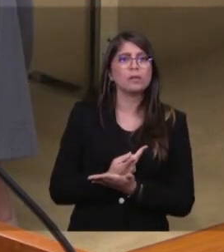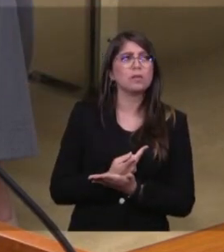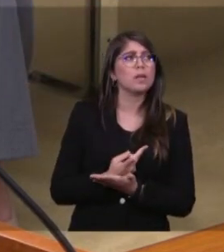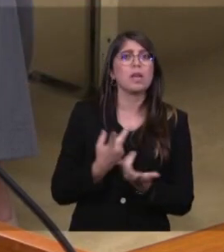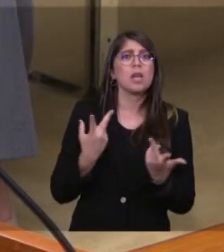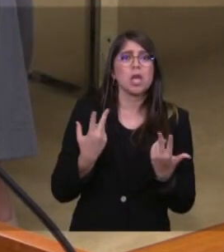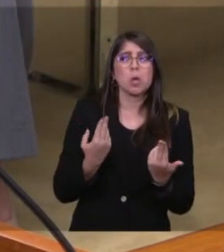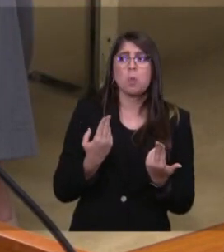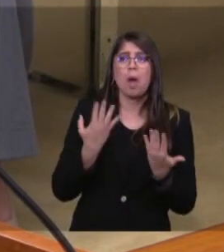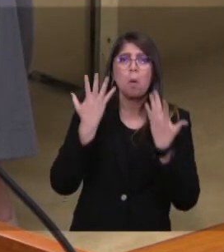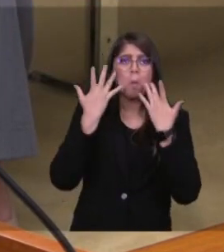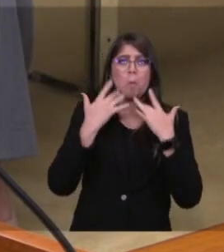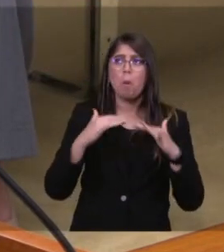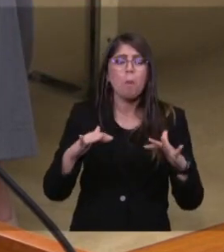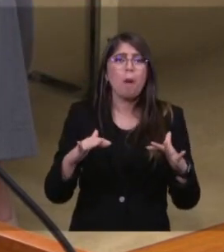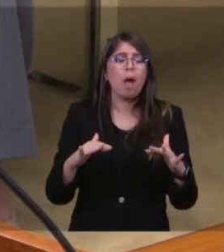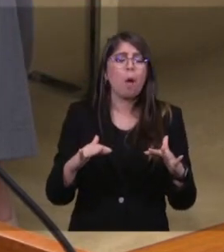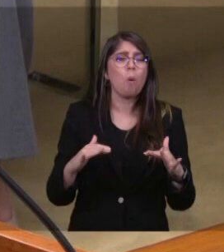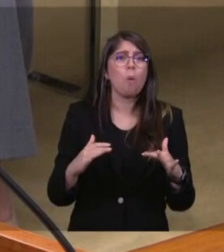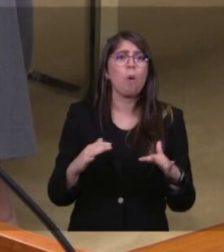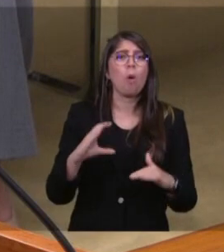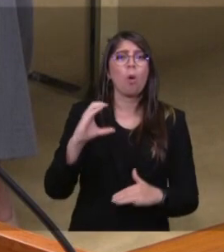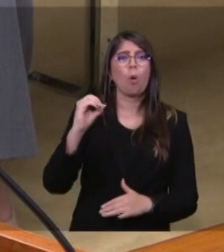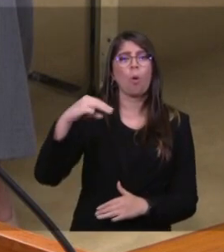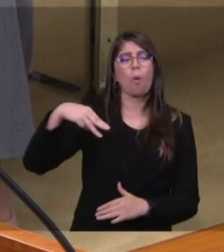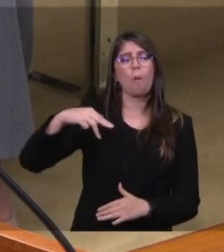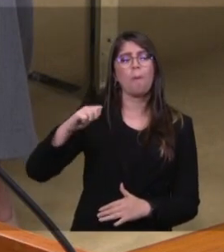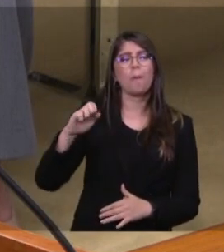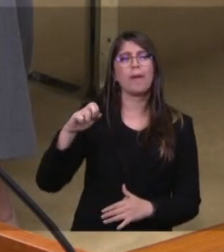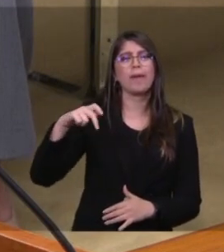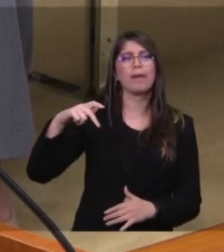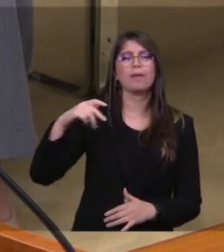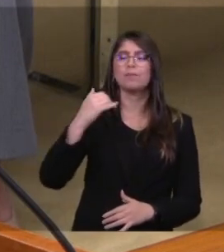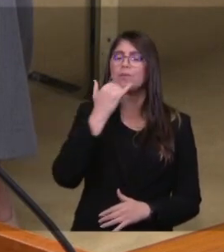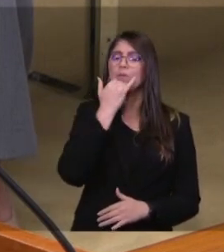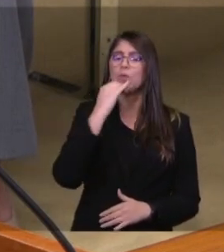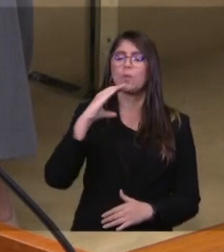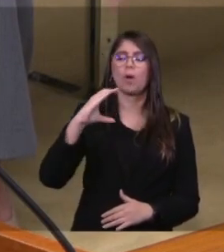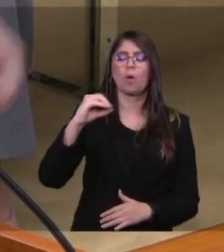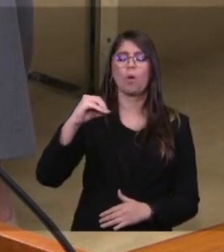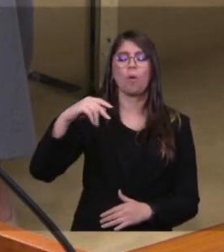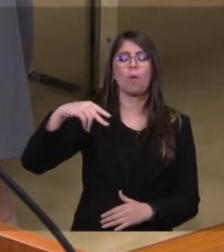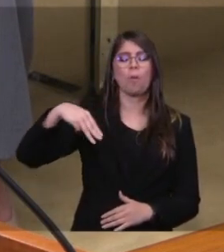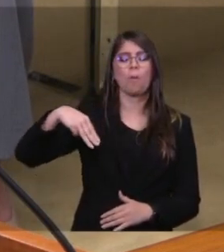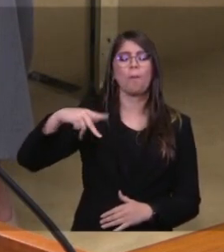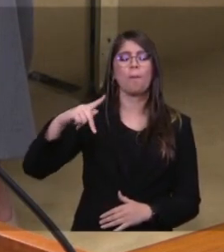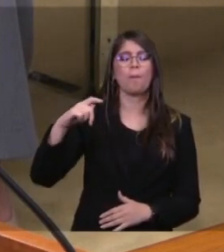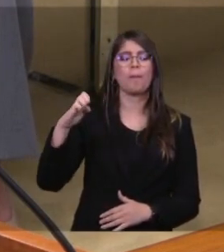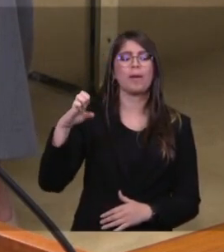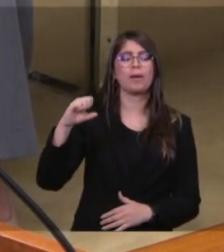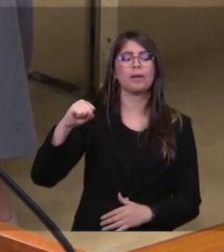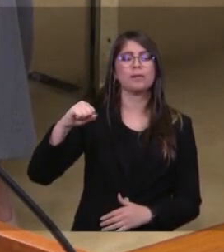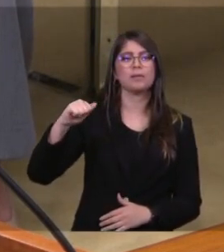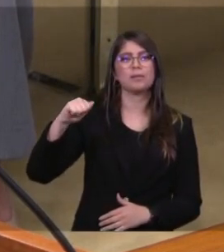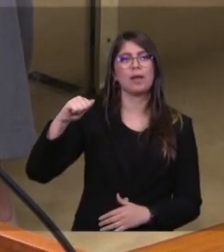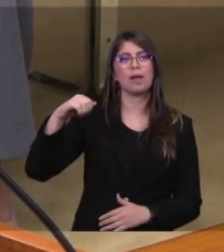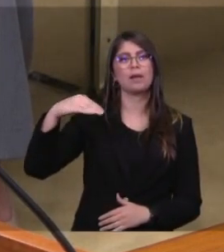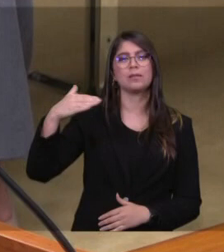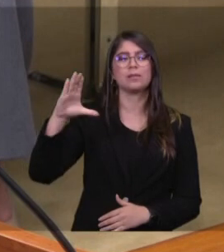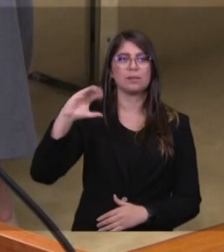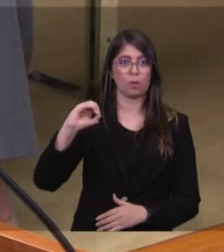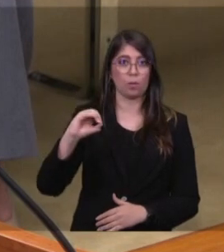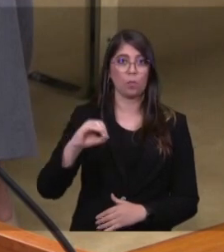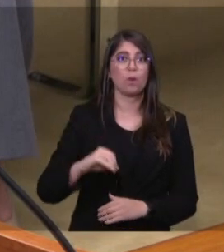compensação. As compensações no direito civil, e não poderia ser diferente do direito tributário, porque o CTN não permite que a